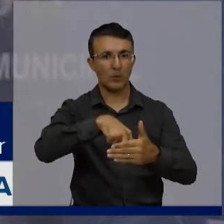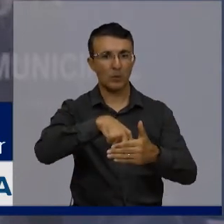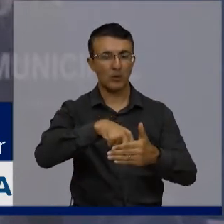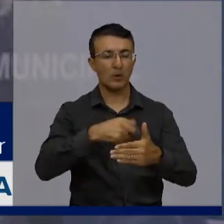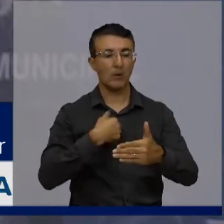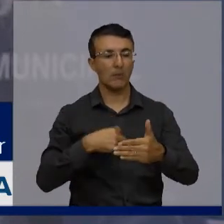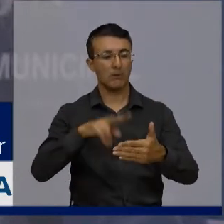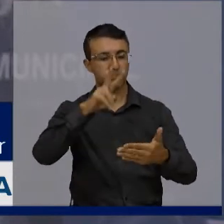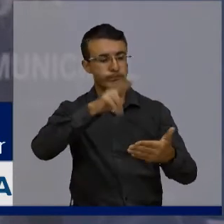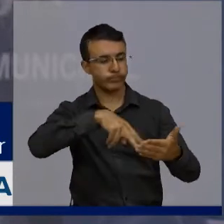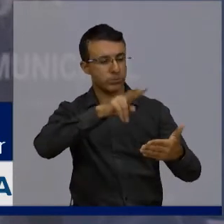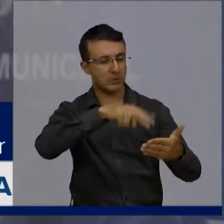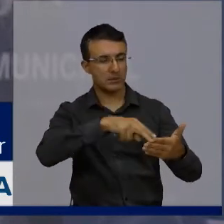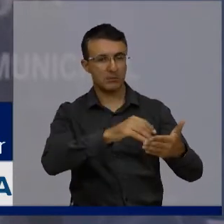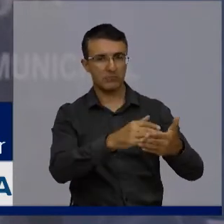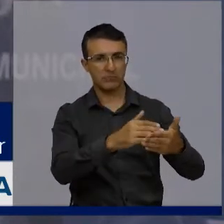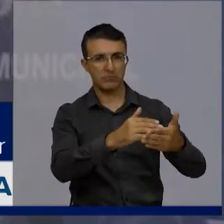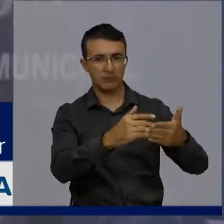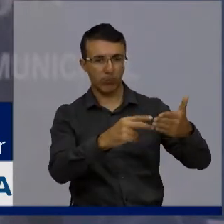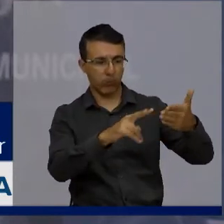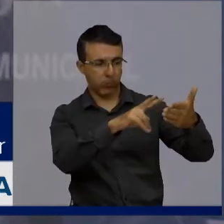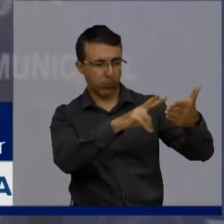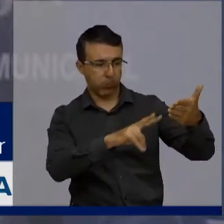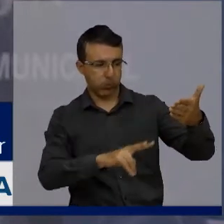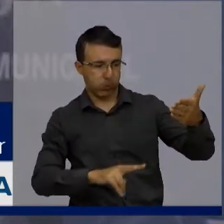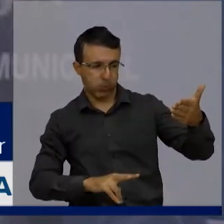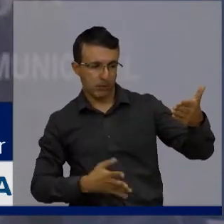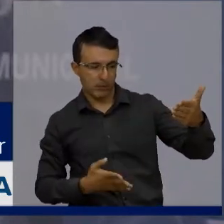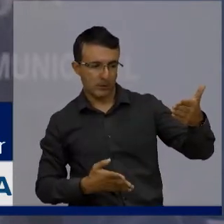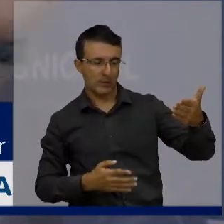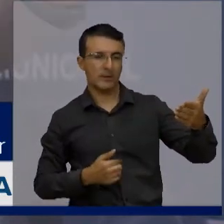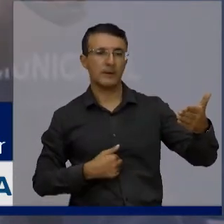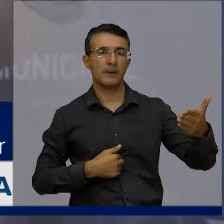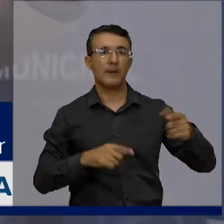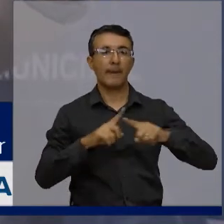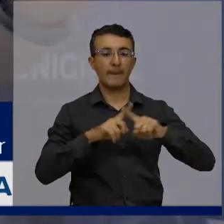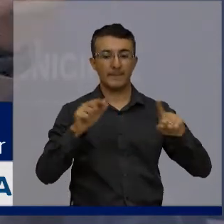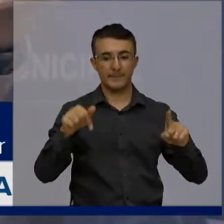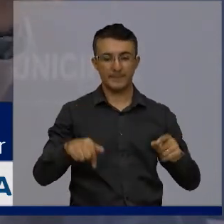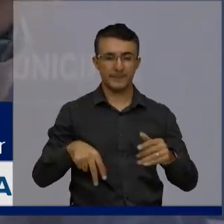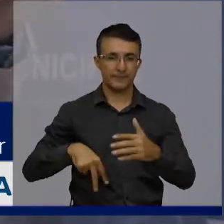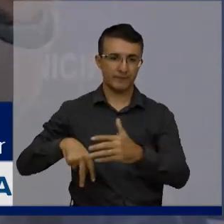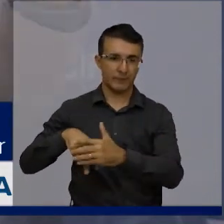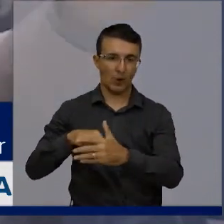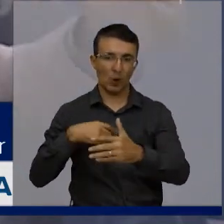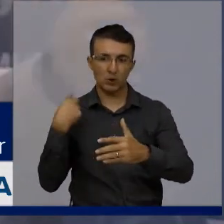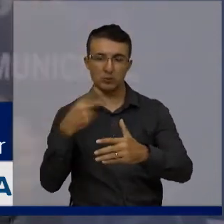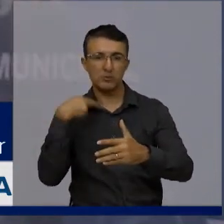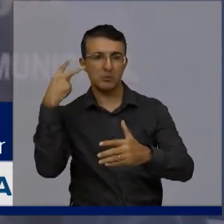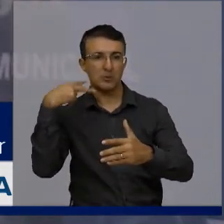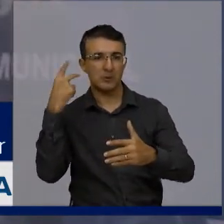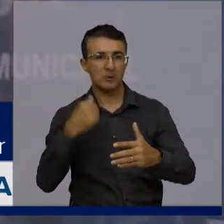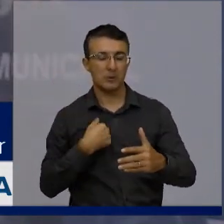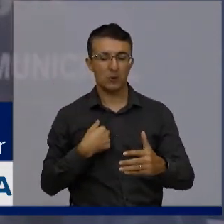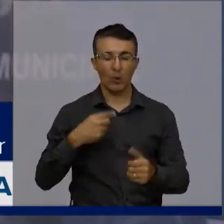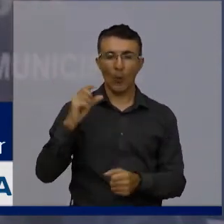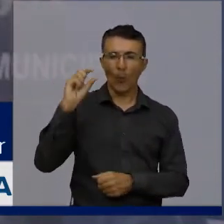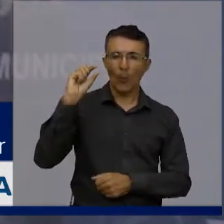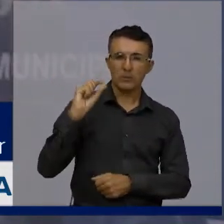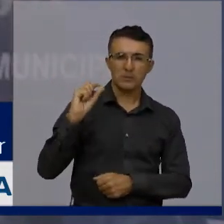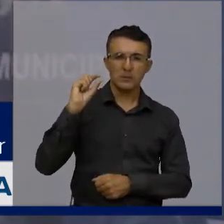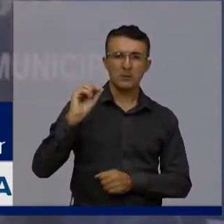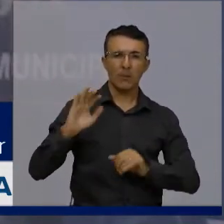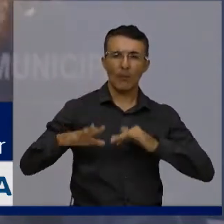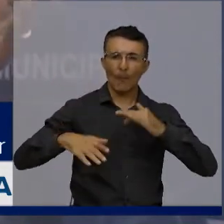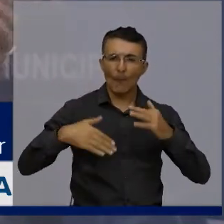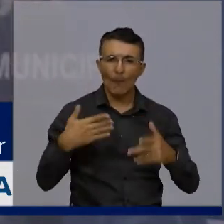bem extenso, mas eu sei que aqui na tribuna, em São José dos Campos, nós vereadores até somos pequenos, né, quando o assunto